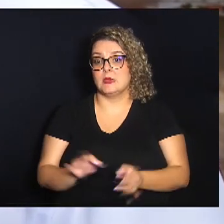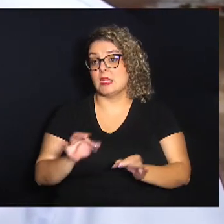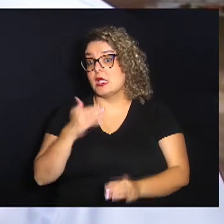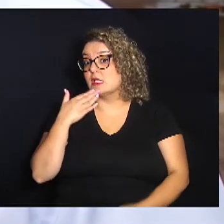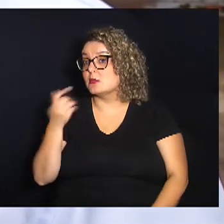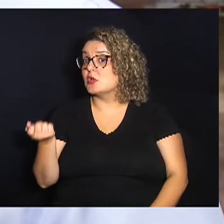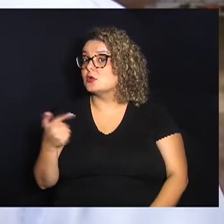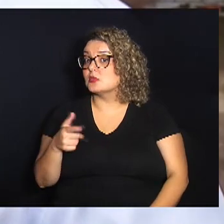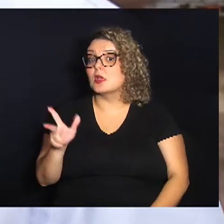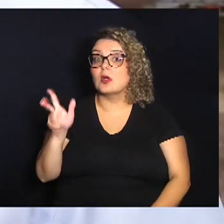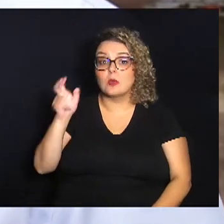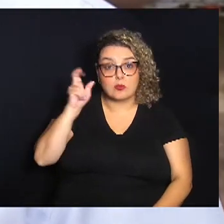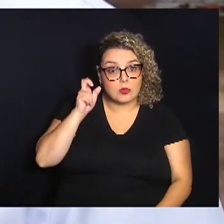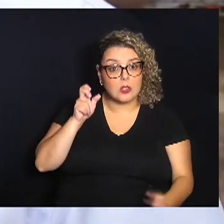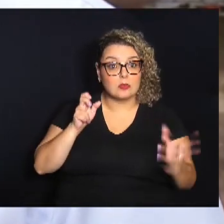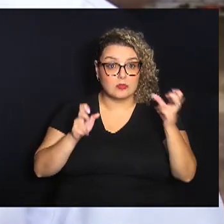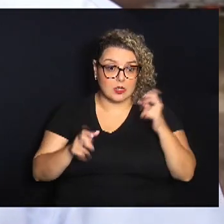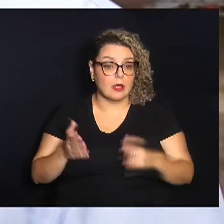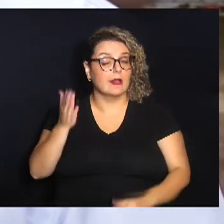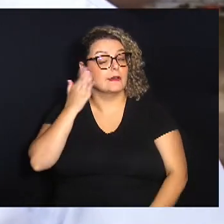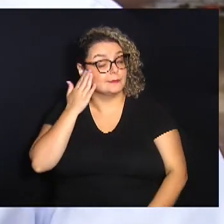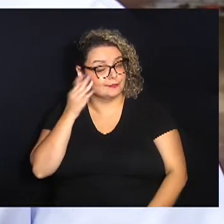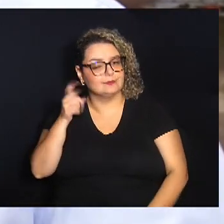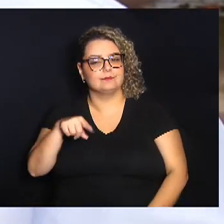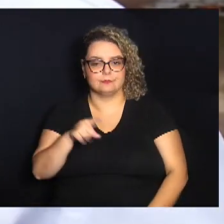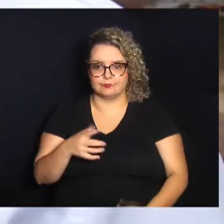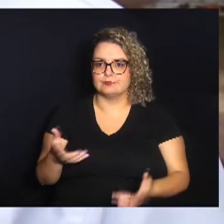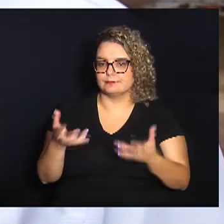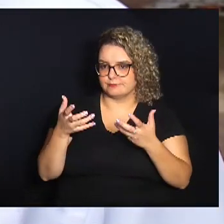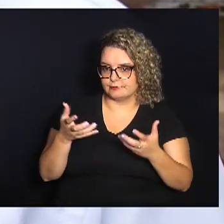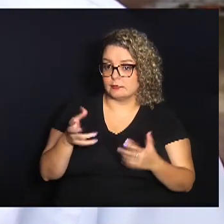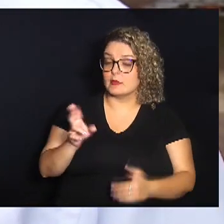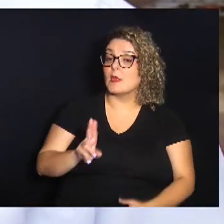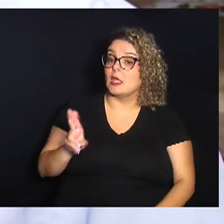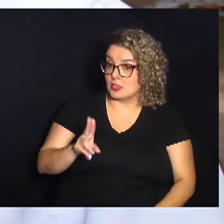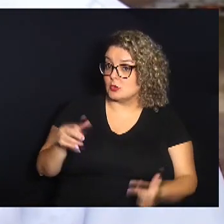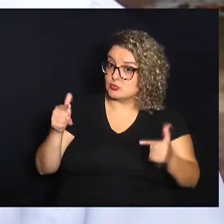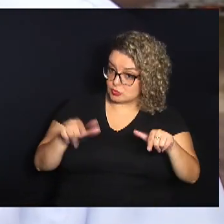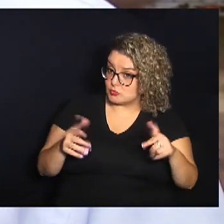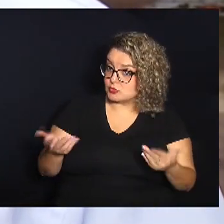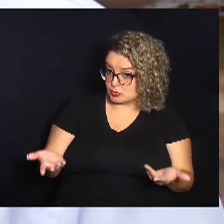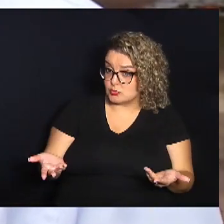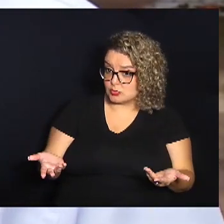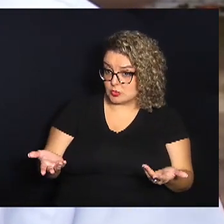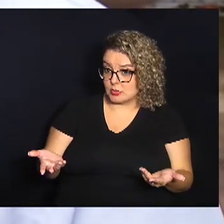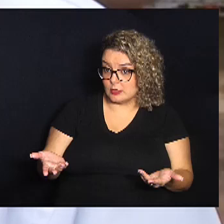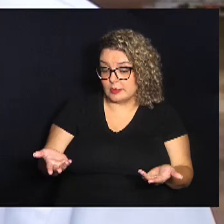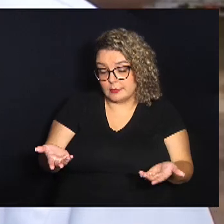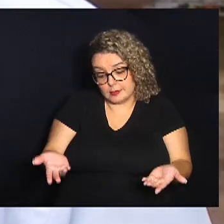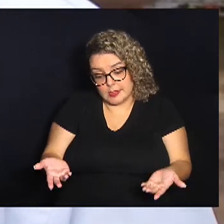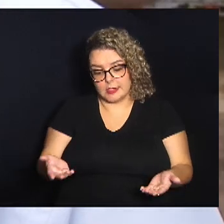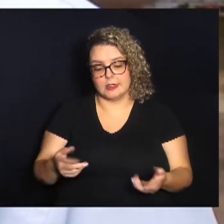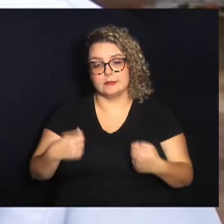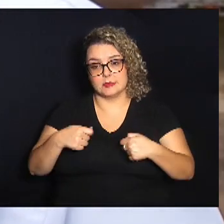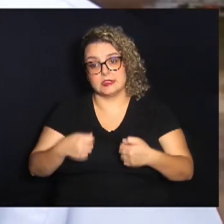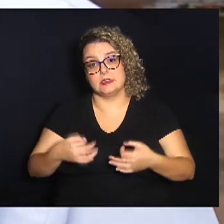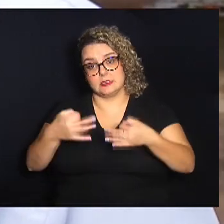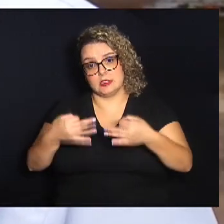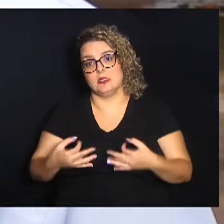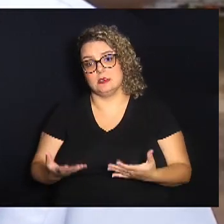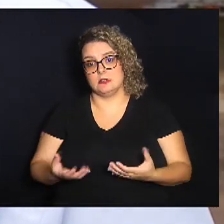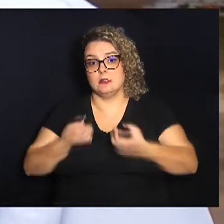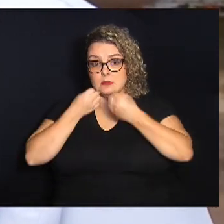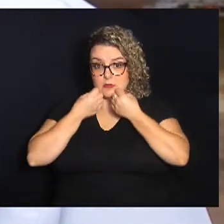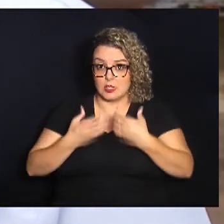que ouvi-los. Né? Eles sabem o que eles querem, né? E eles utilizam o espaço desde que esteja em condições. Por